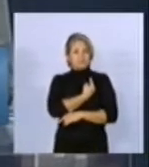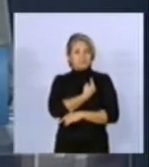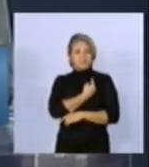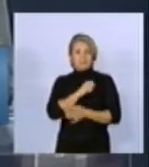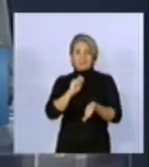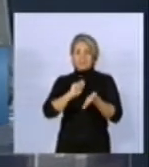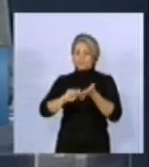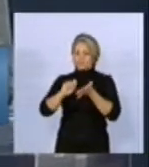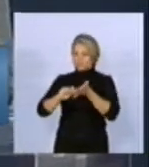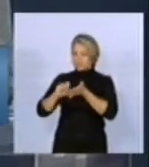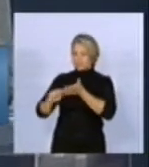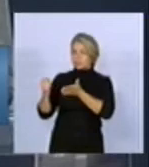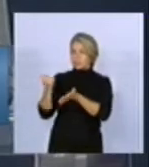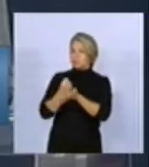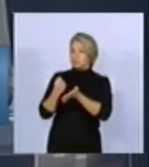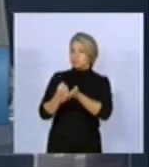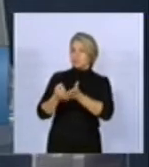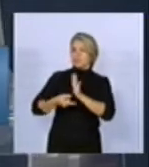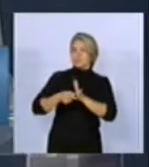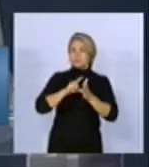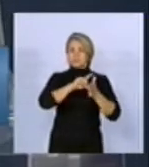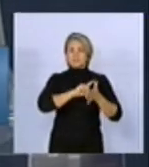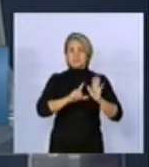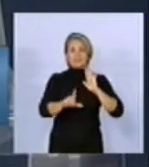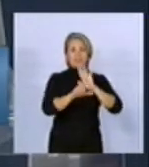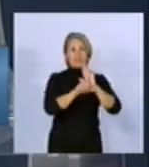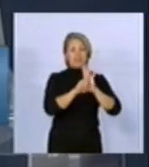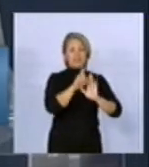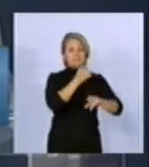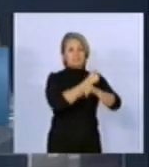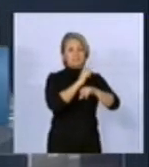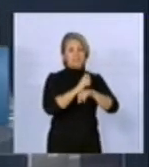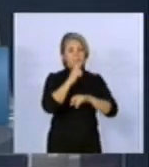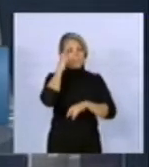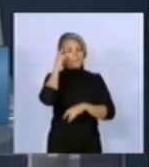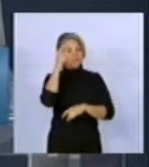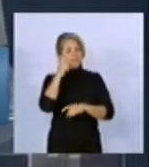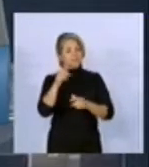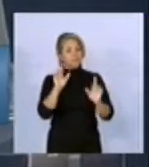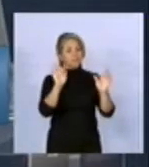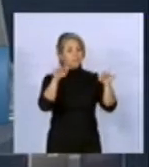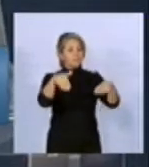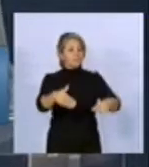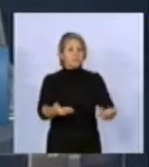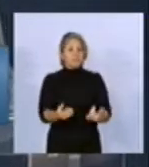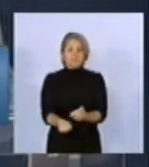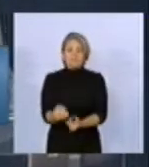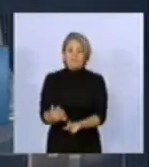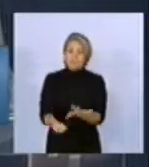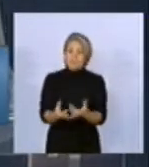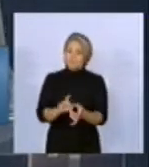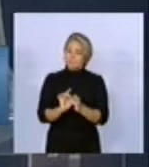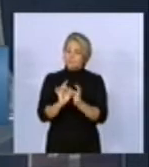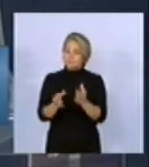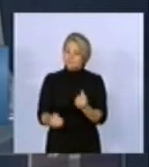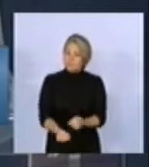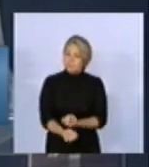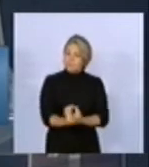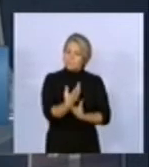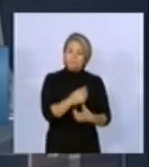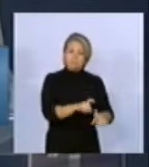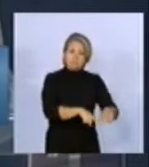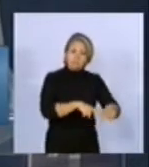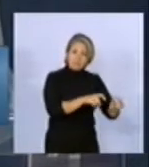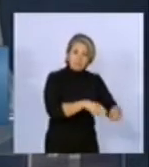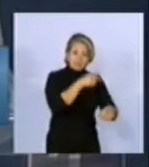escrever um protocolo que antecipava a lei estadual prevendo o fim de queimada e permite-se a produção